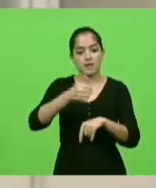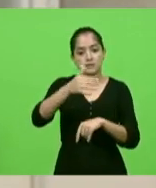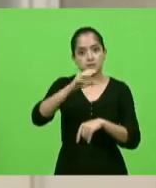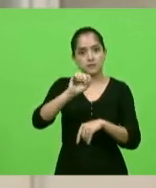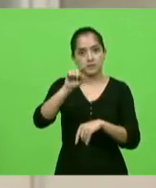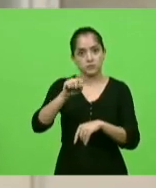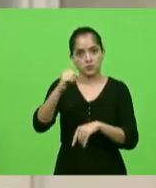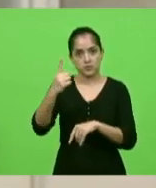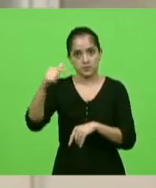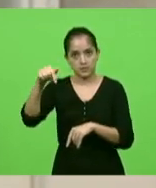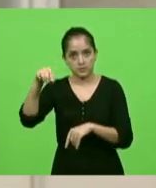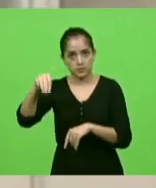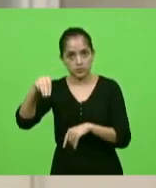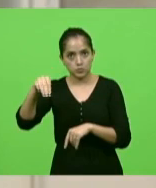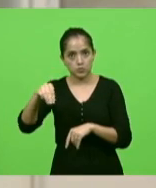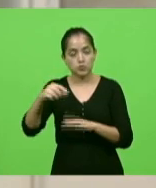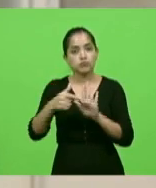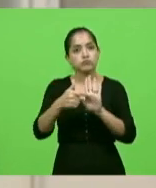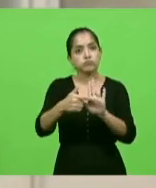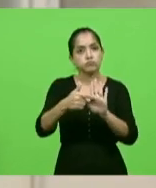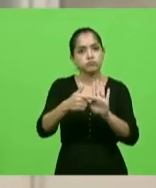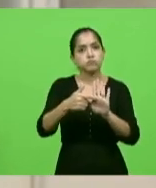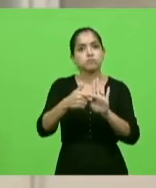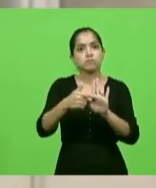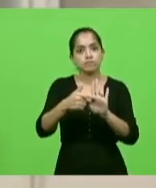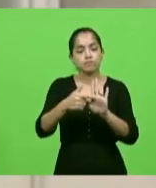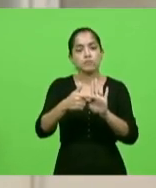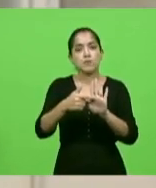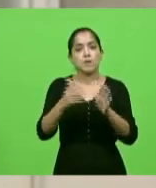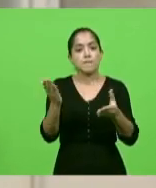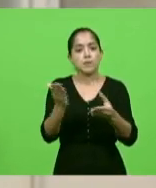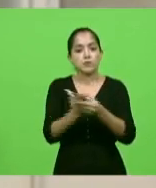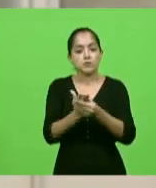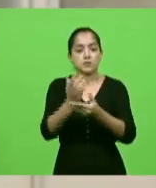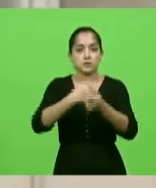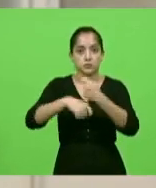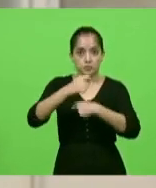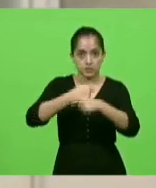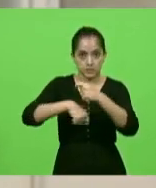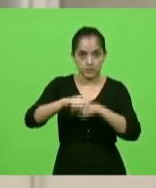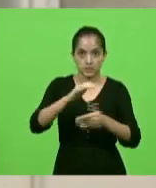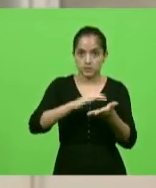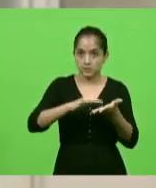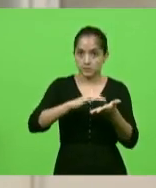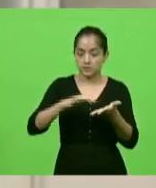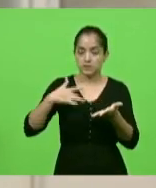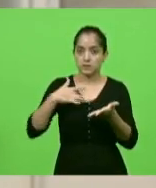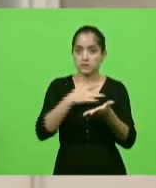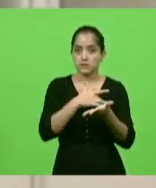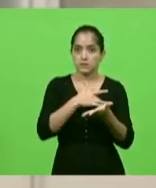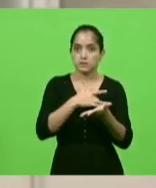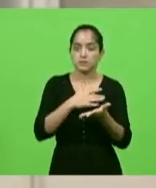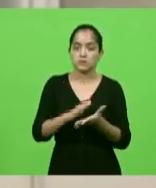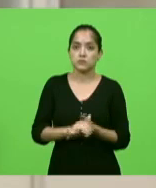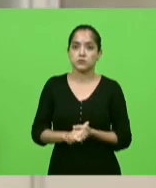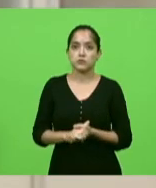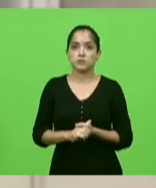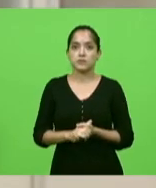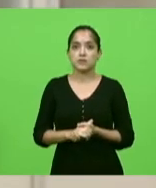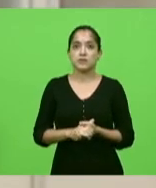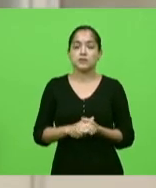10:17 foi deflagrado e autuado o processo administrativo na Secretaria da Saúde